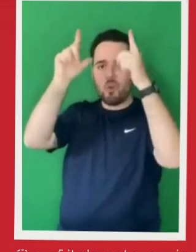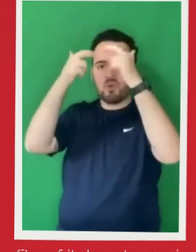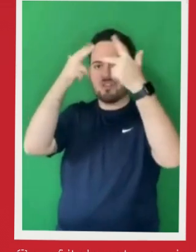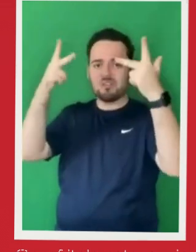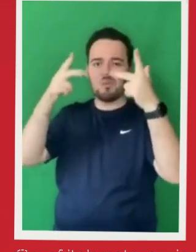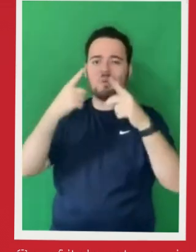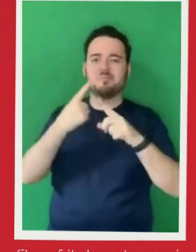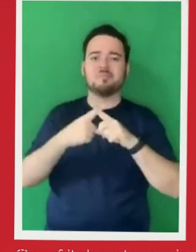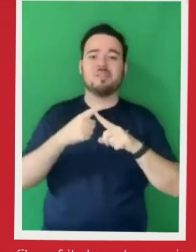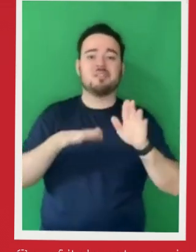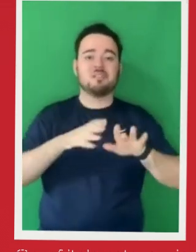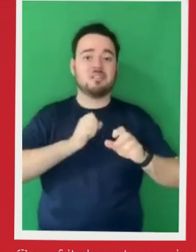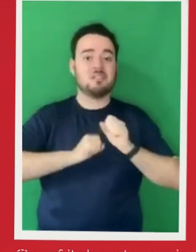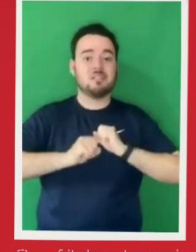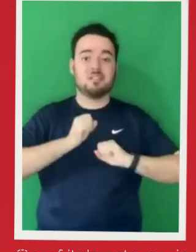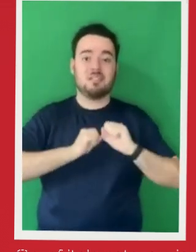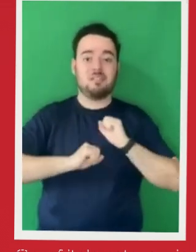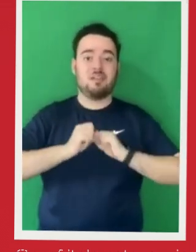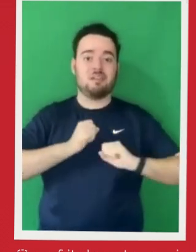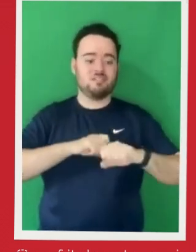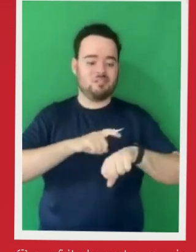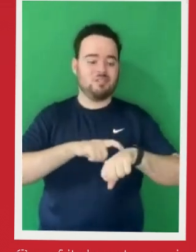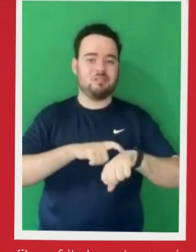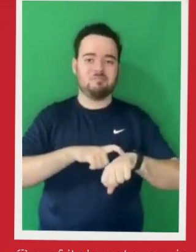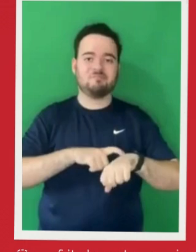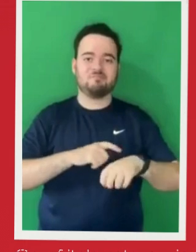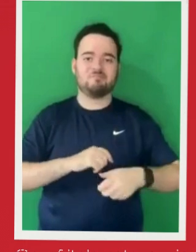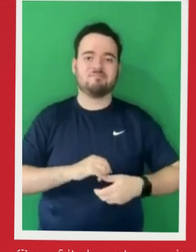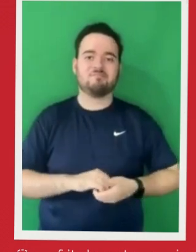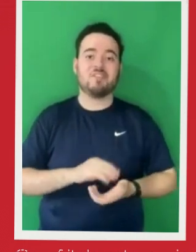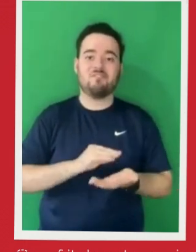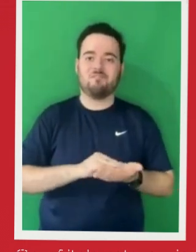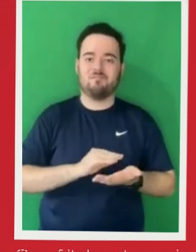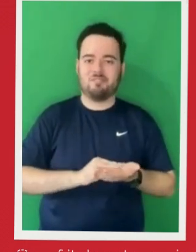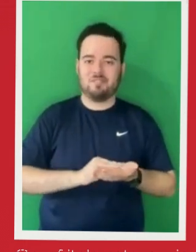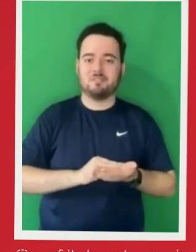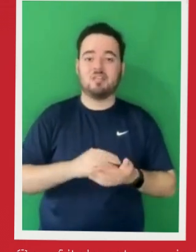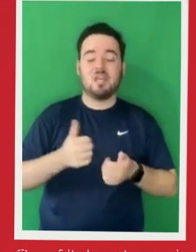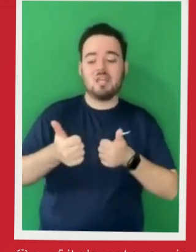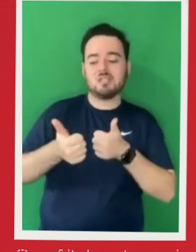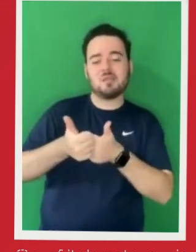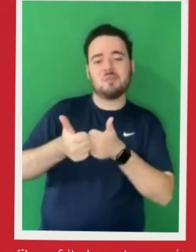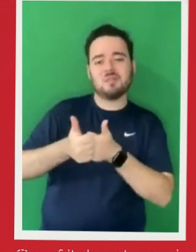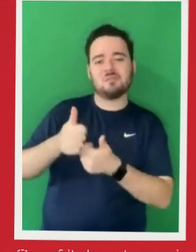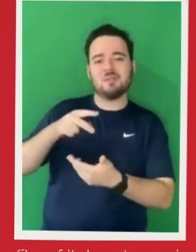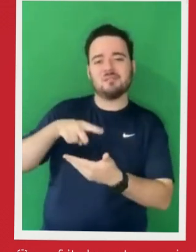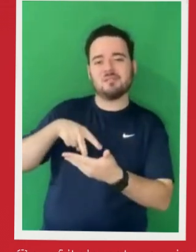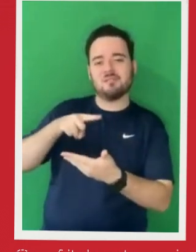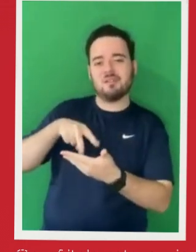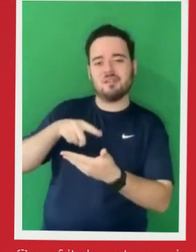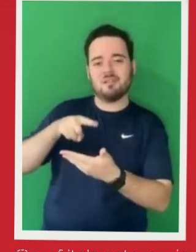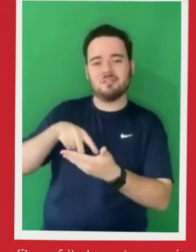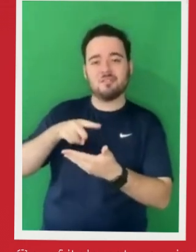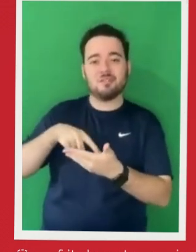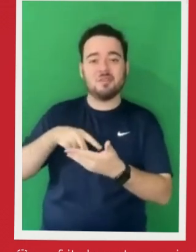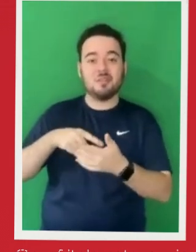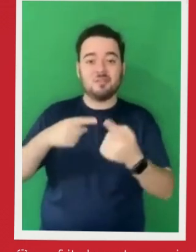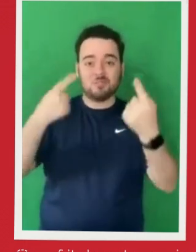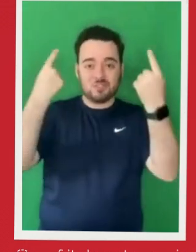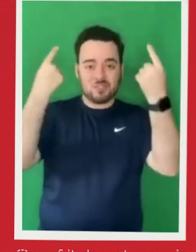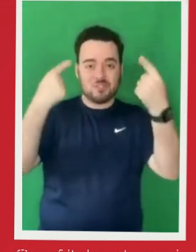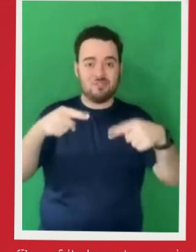coisas por uma ansiedade do tempo. Então, essa aproximação da leitura já é algo